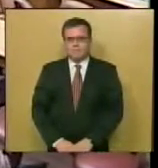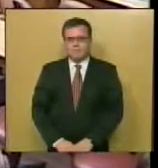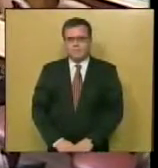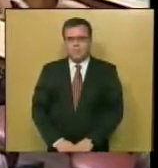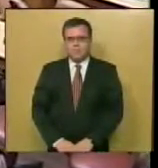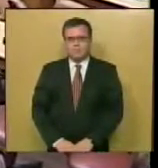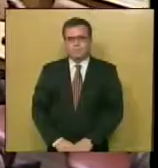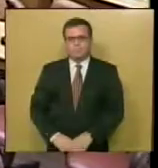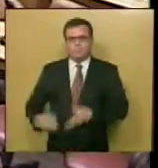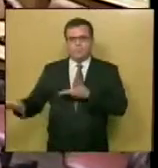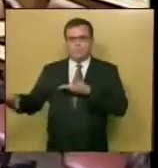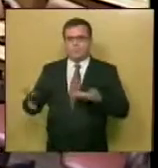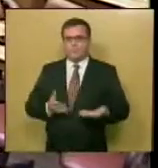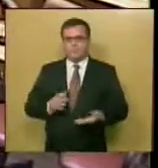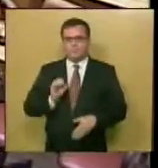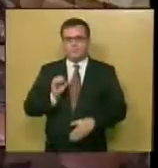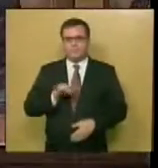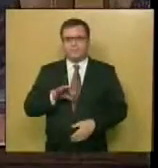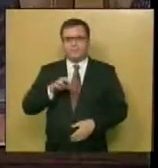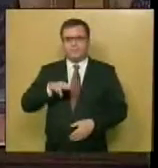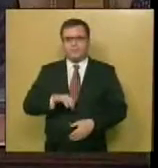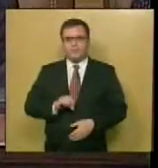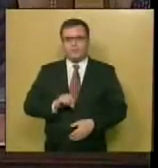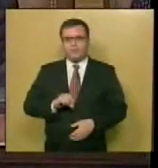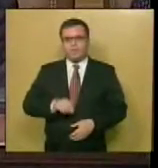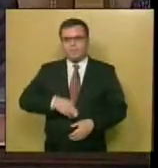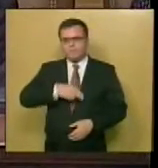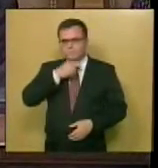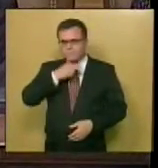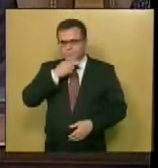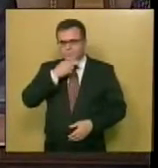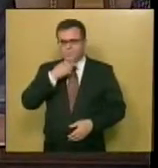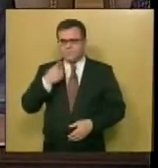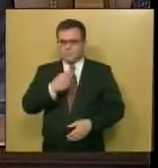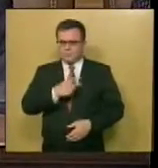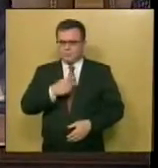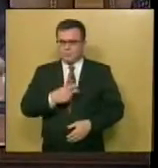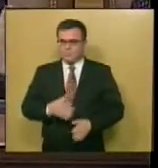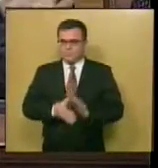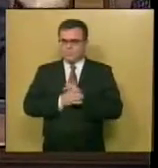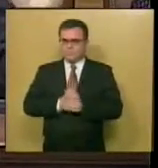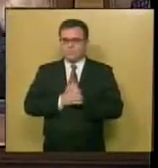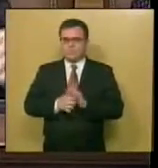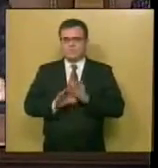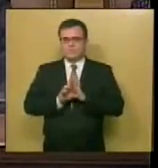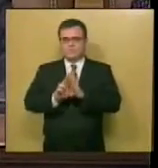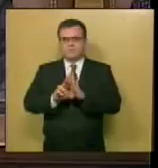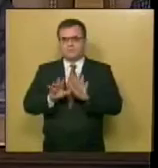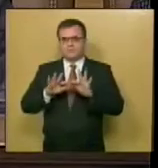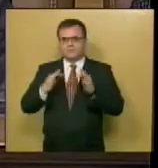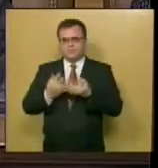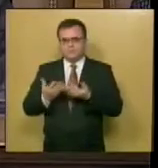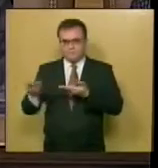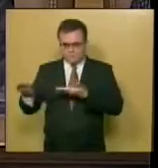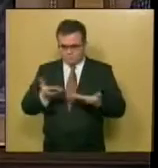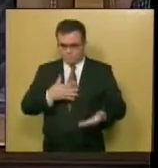A palavra ao senhor Antônio Mendonça Silveira, neto do homenageado, para falar em nome da família. Sinta-se à vontade.